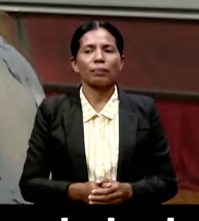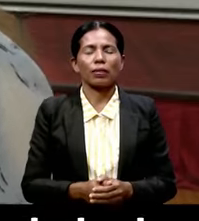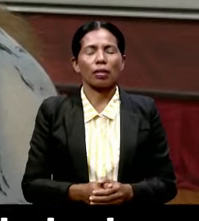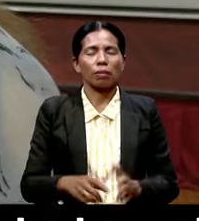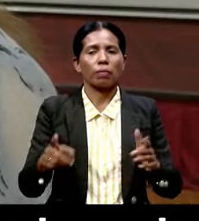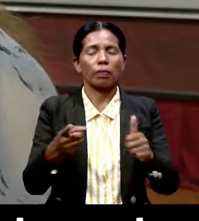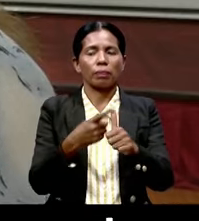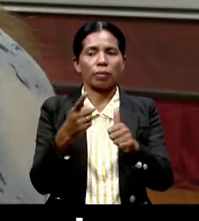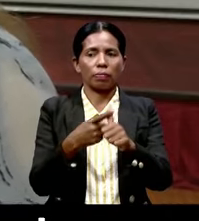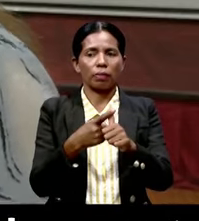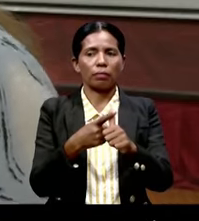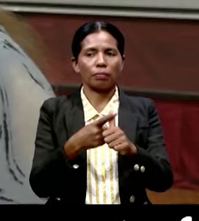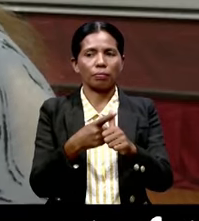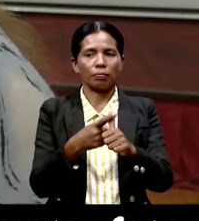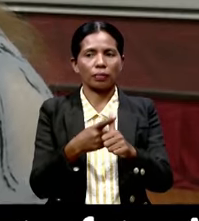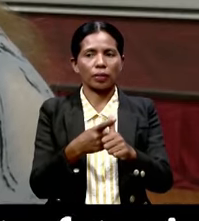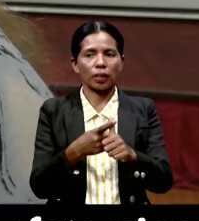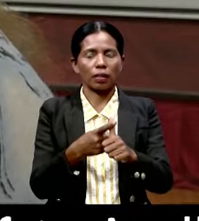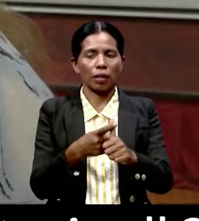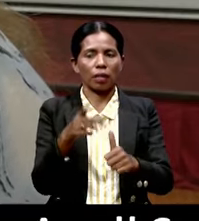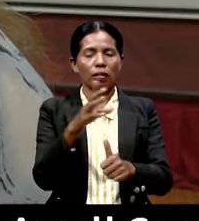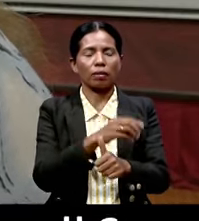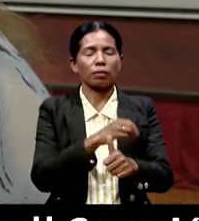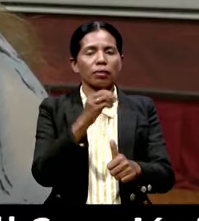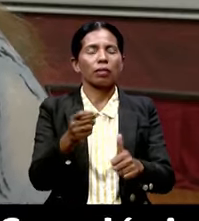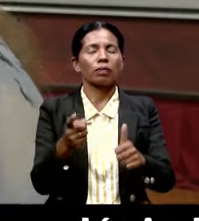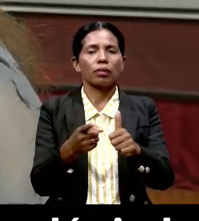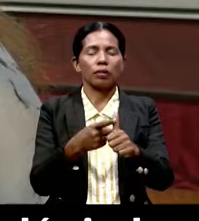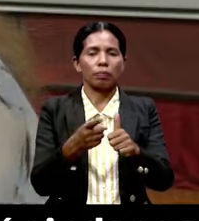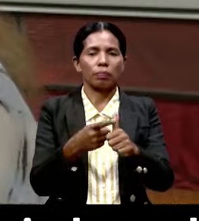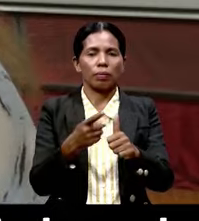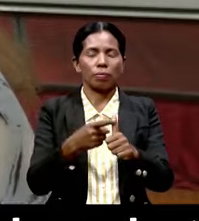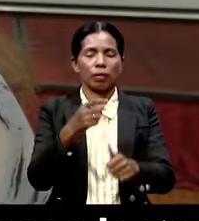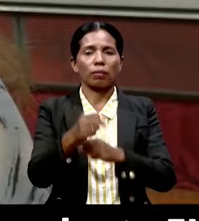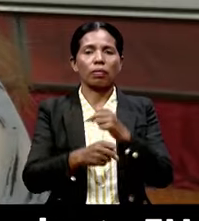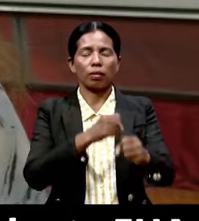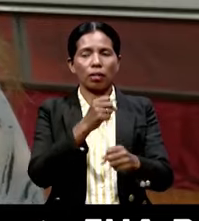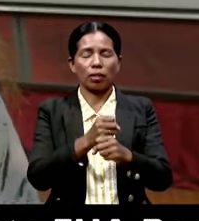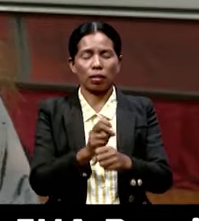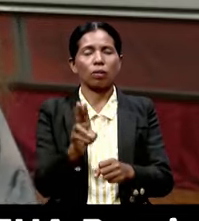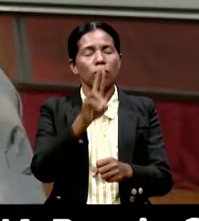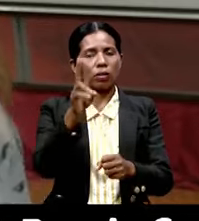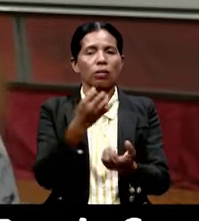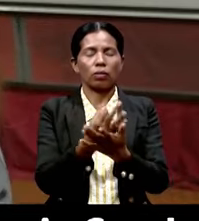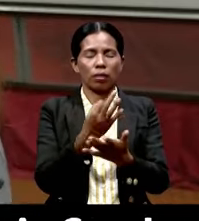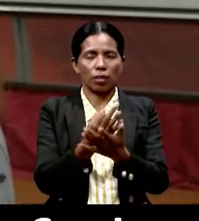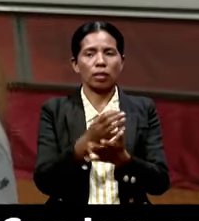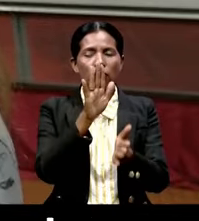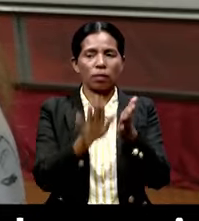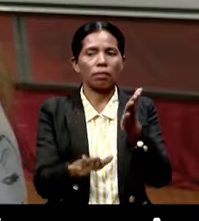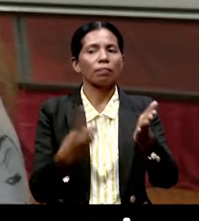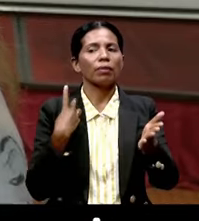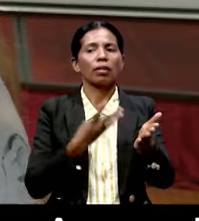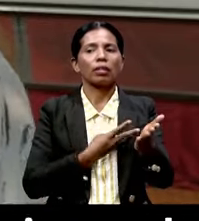inisiu de anu tamba bangira inisiu de anu klaro nia execution kick ne tamba be tamba ita foin